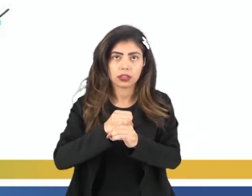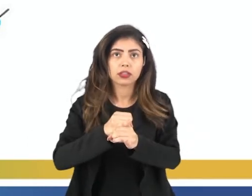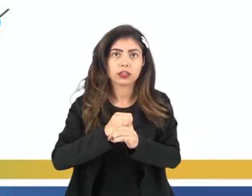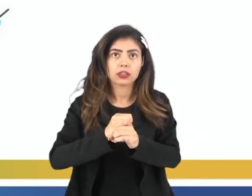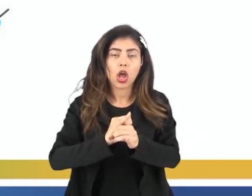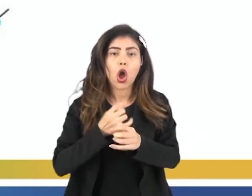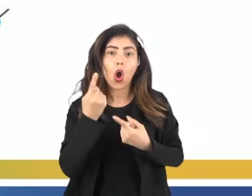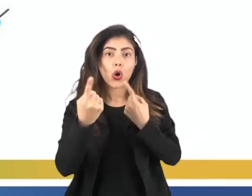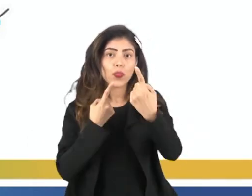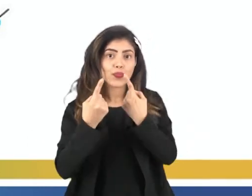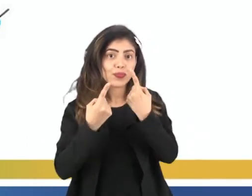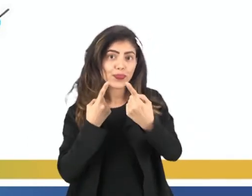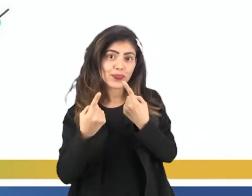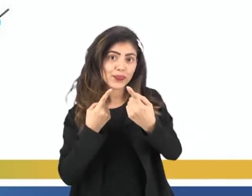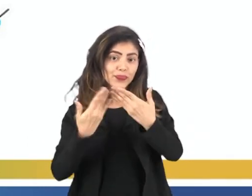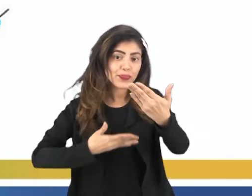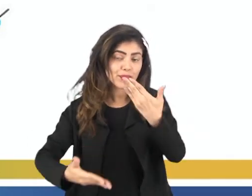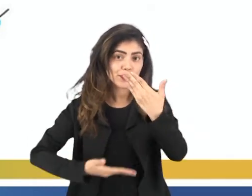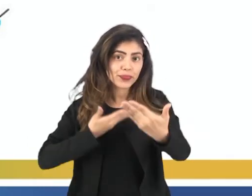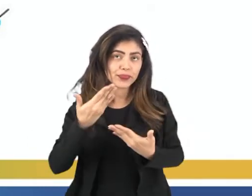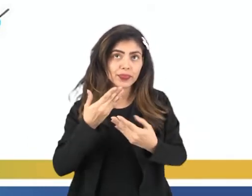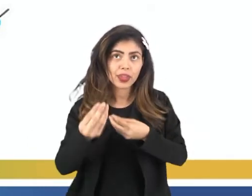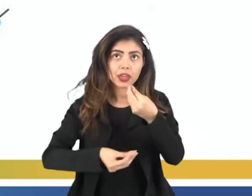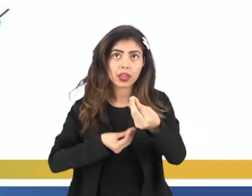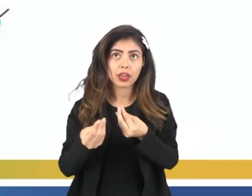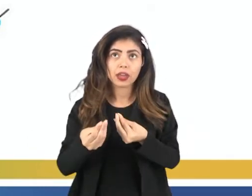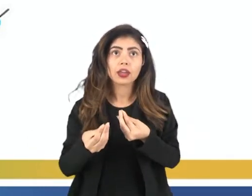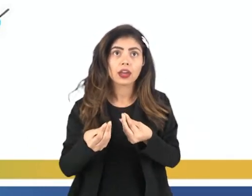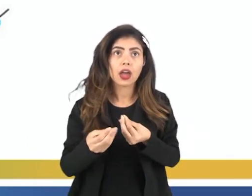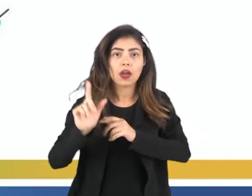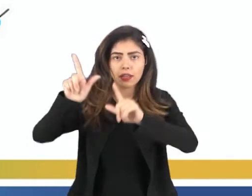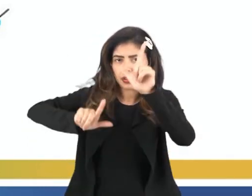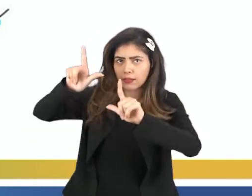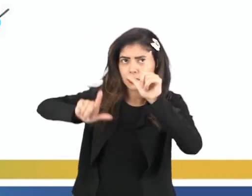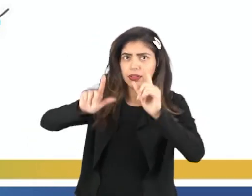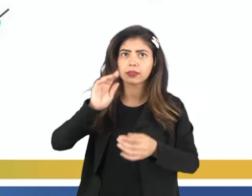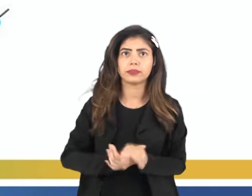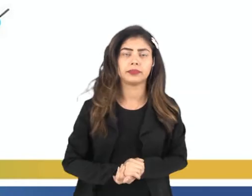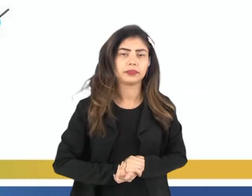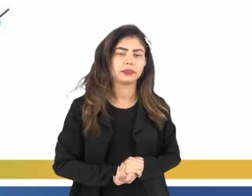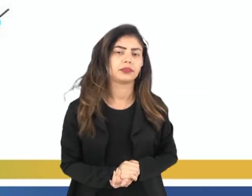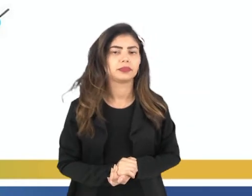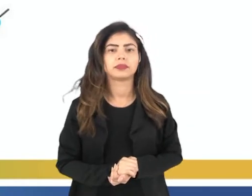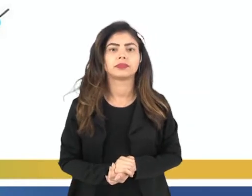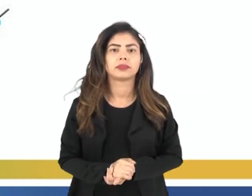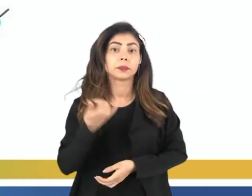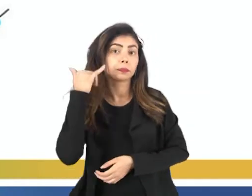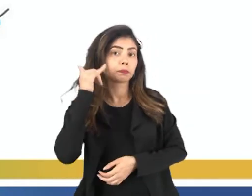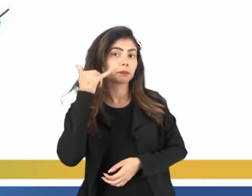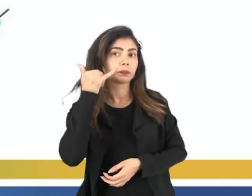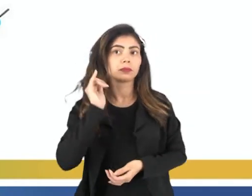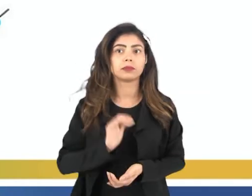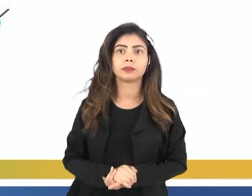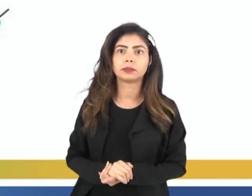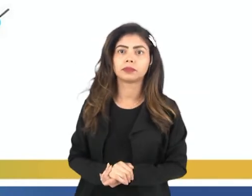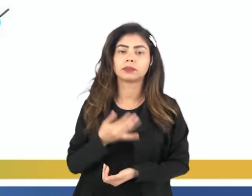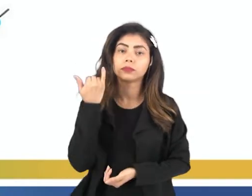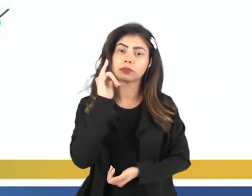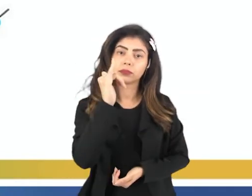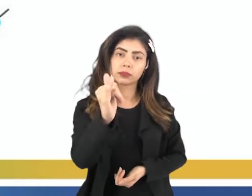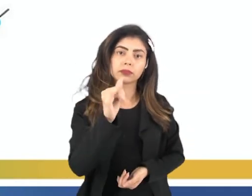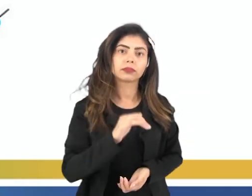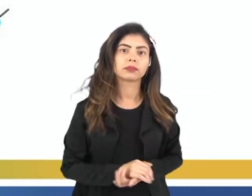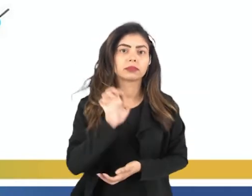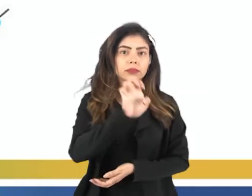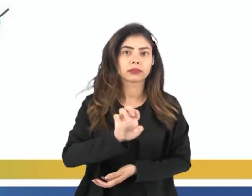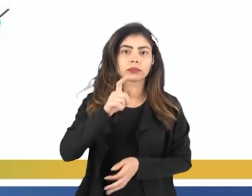de comunicação interativa, seja o controle da televisão, do telefone, da energia elétrica,